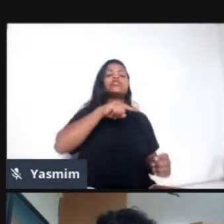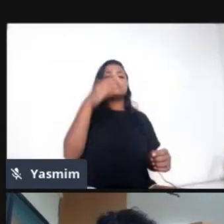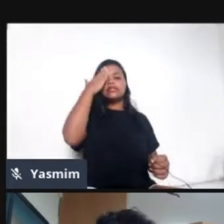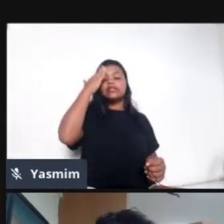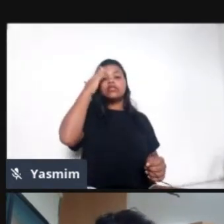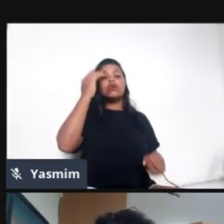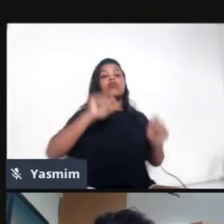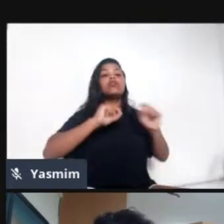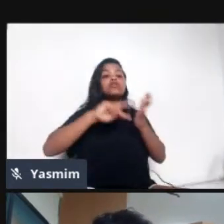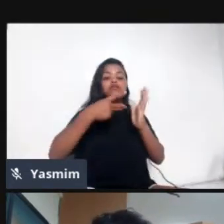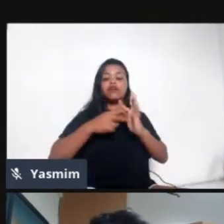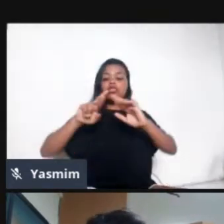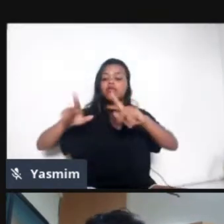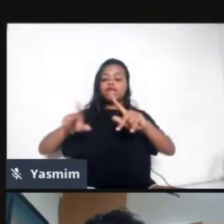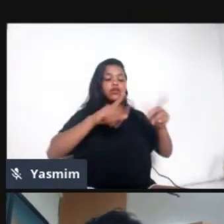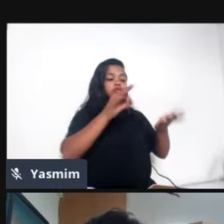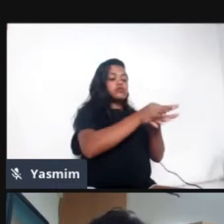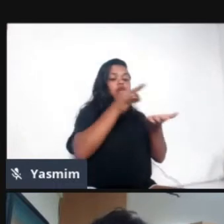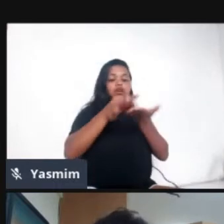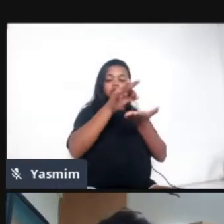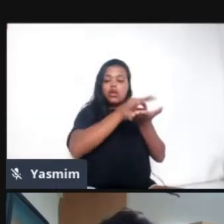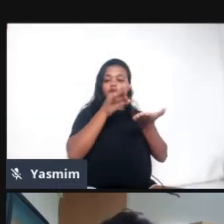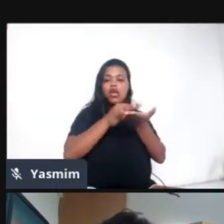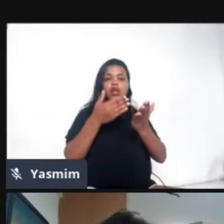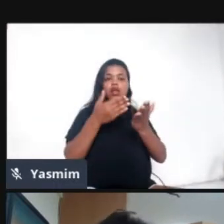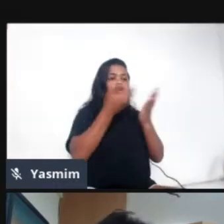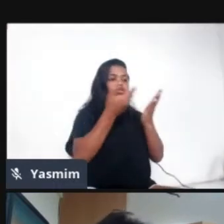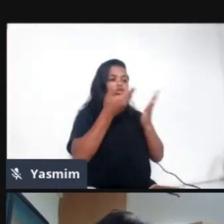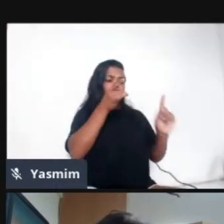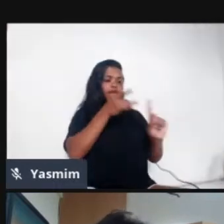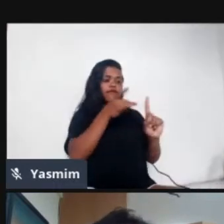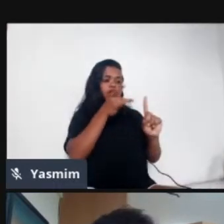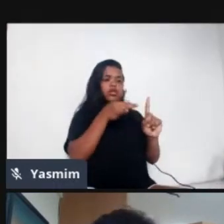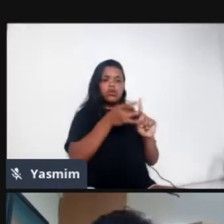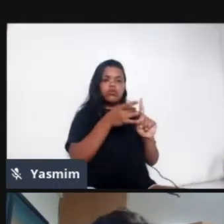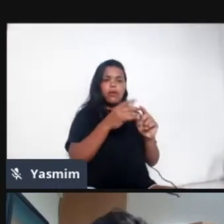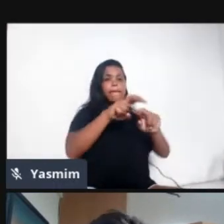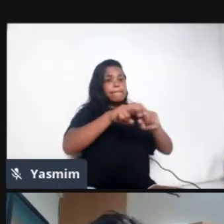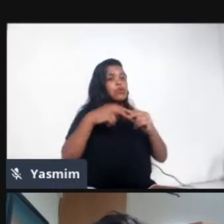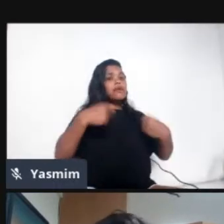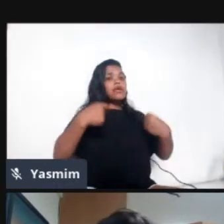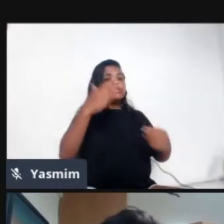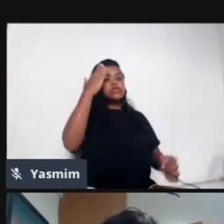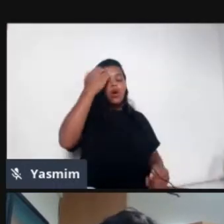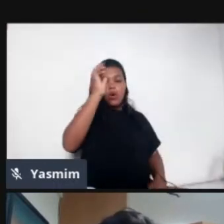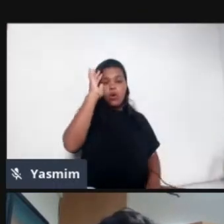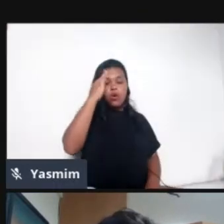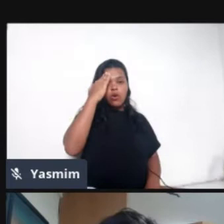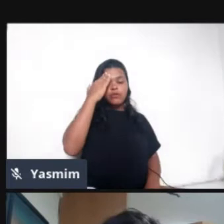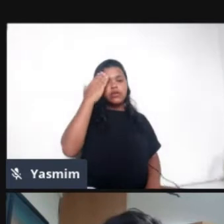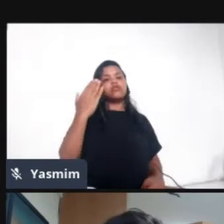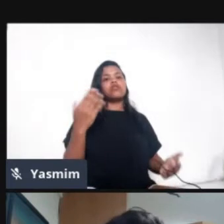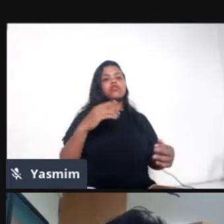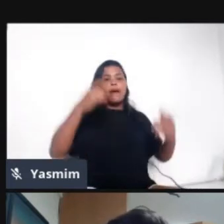de uma célula, é isso que difere de um estudo in vitro. Então, a gente precisa compreender que em seres humanos é totalmente diferente, a gente ainda não